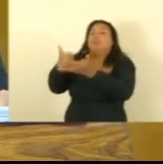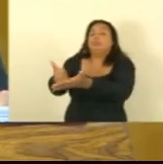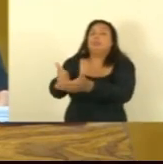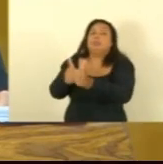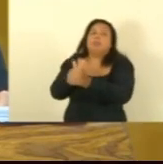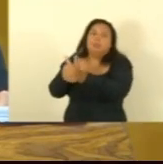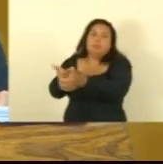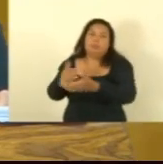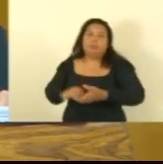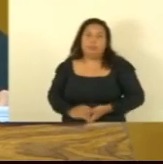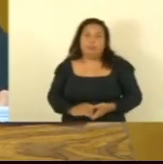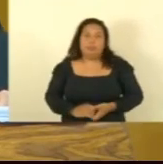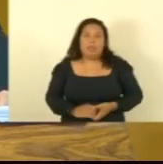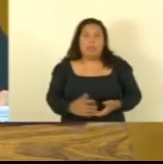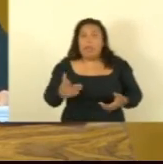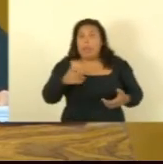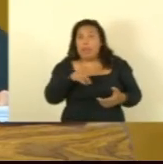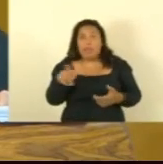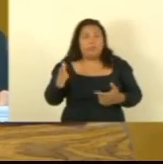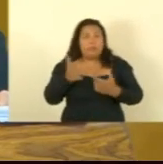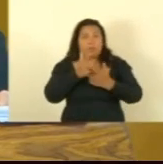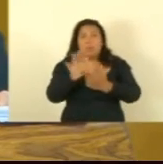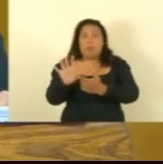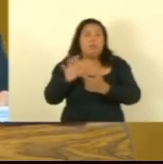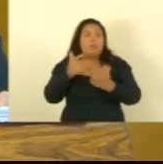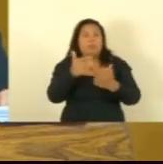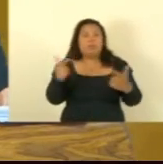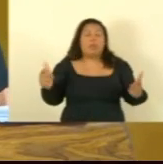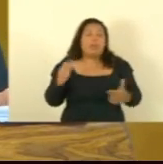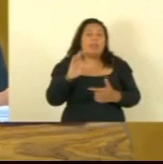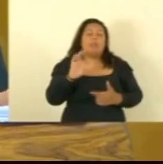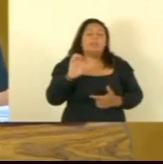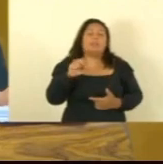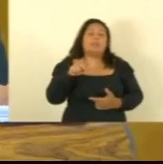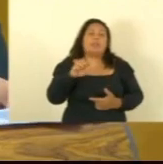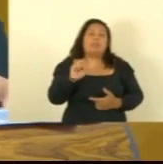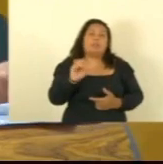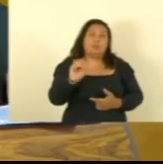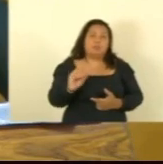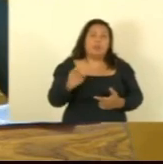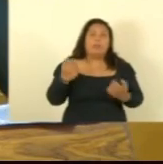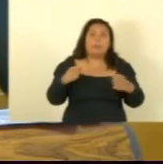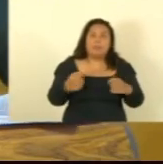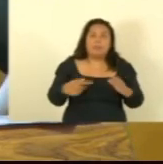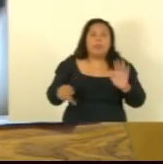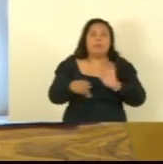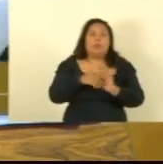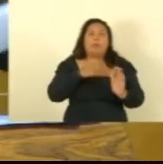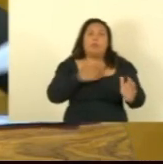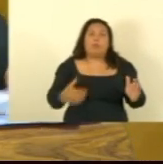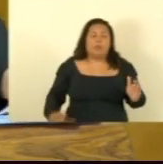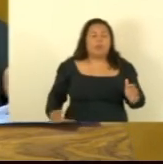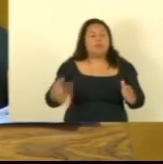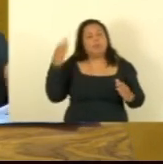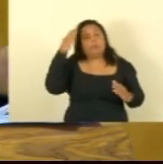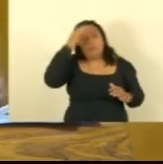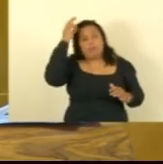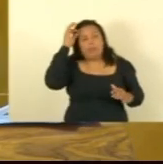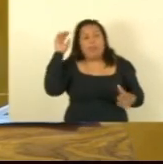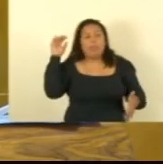Porém, elas não possuem esse censo que deve ser providenciado pelo governo do estado.